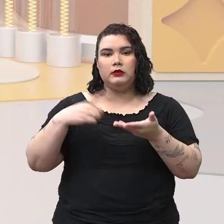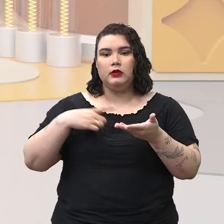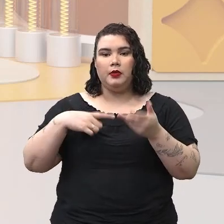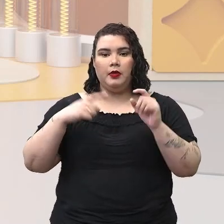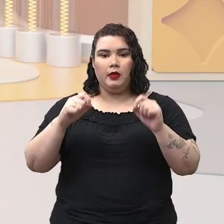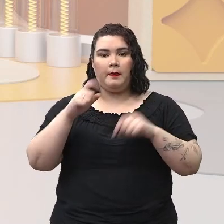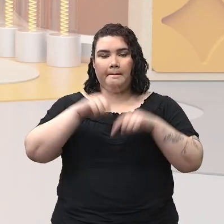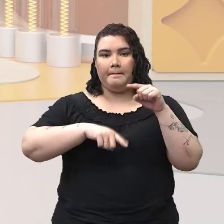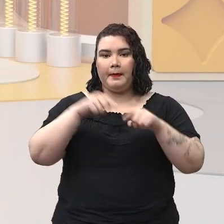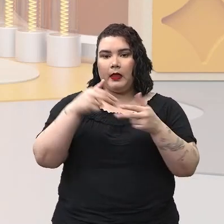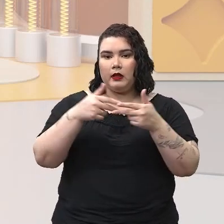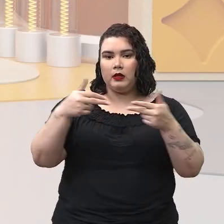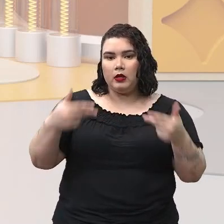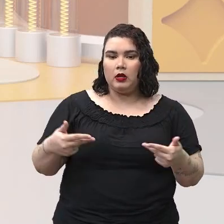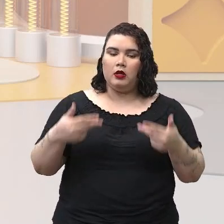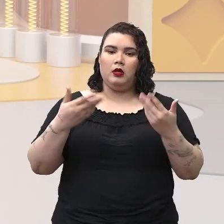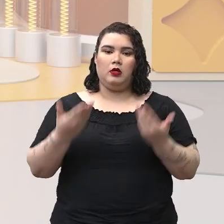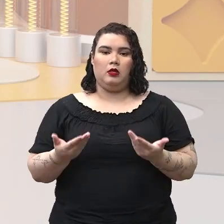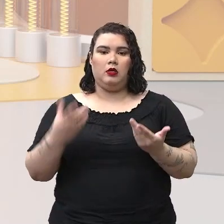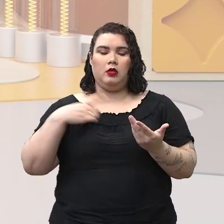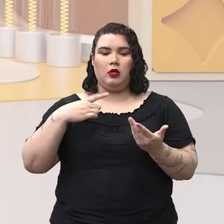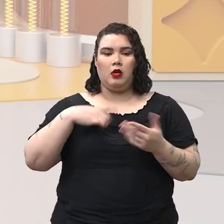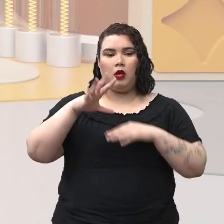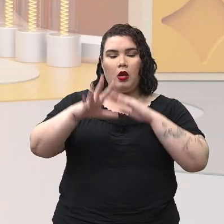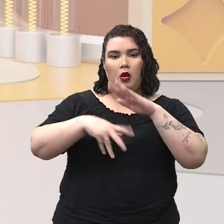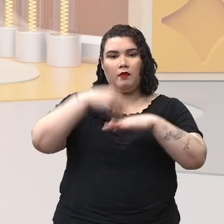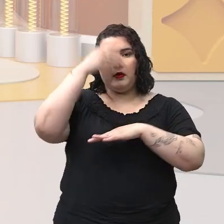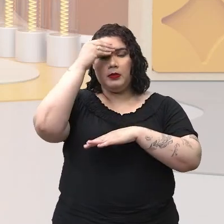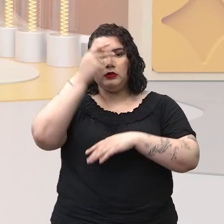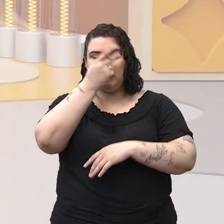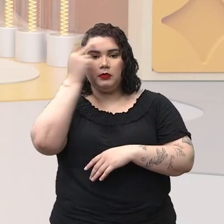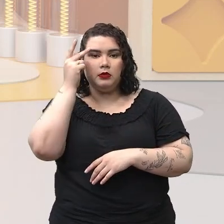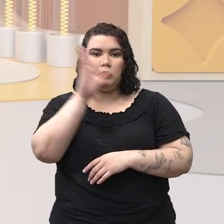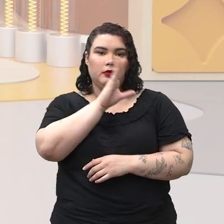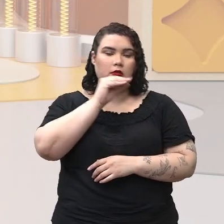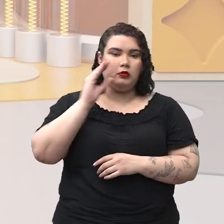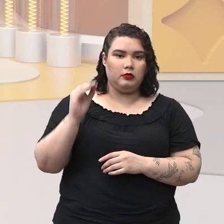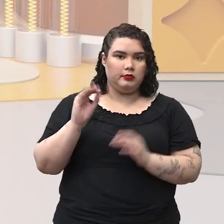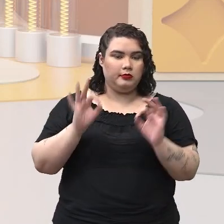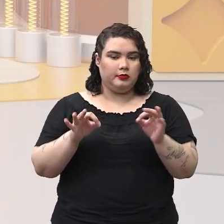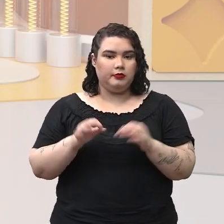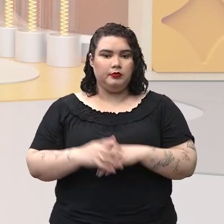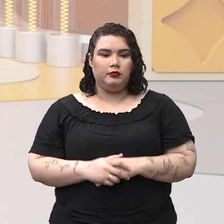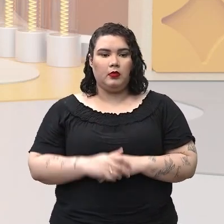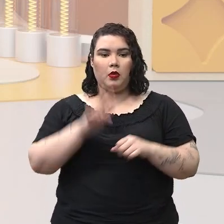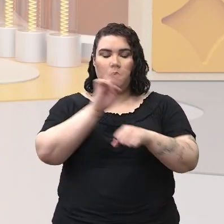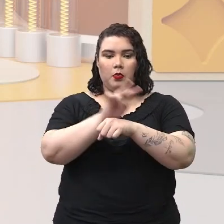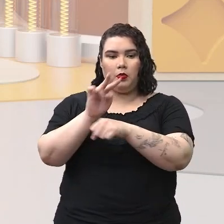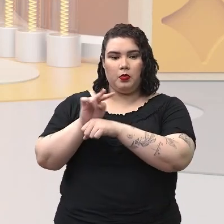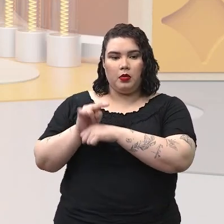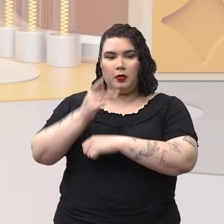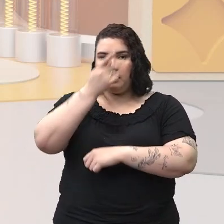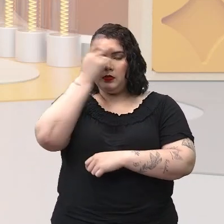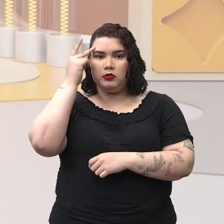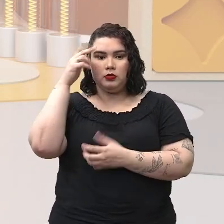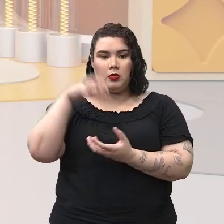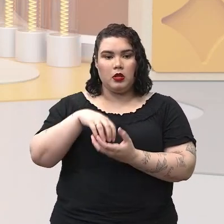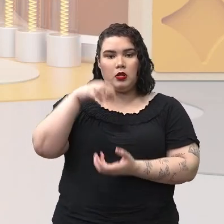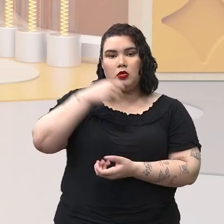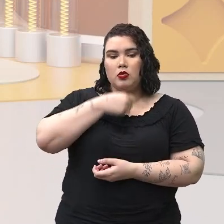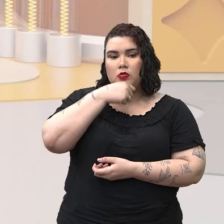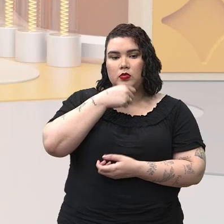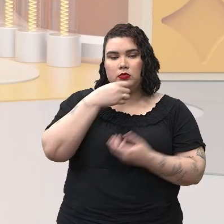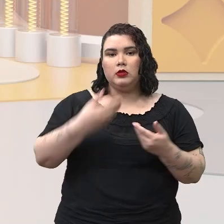a materiais, acesso à alfabetização das pessoas, das crianças, enfim. Proteção às pessoas idosas, né, que é